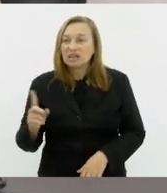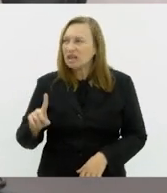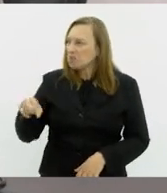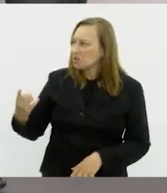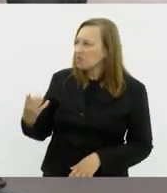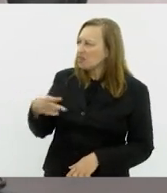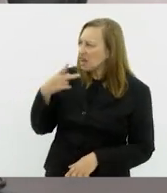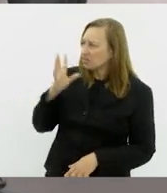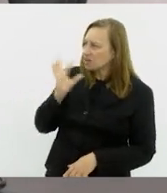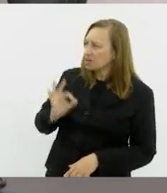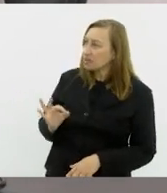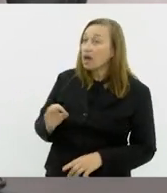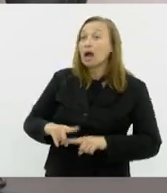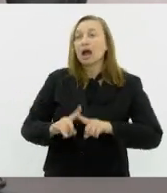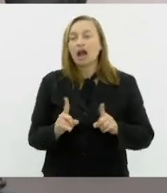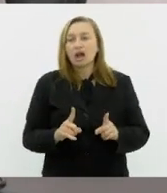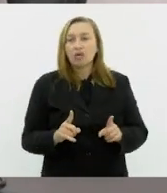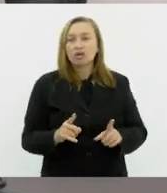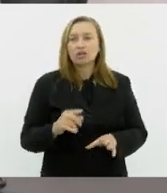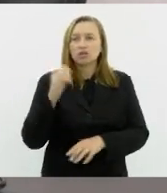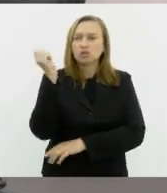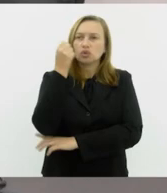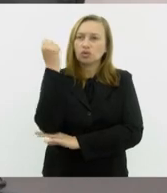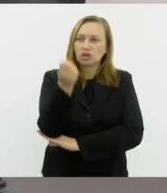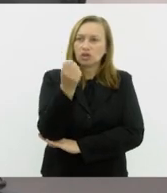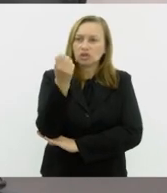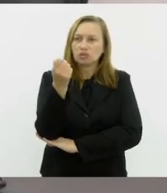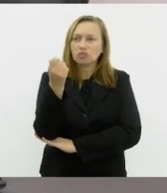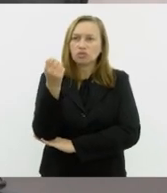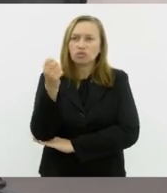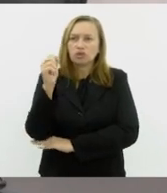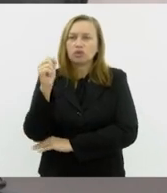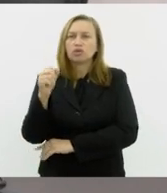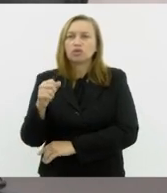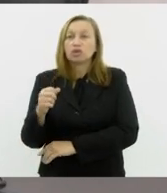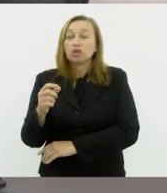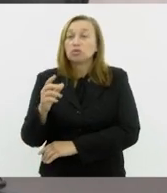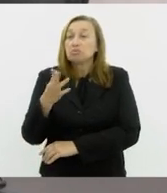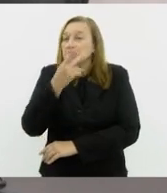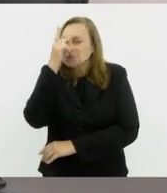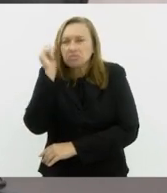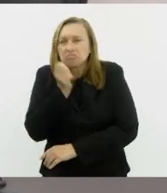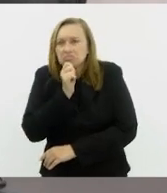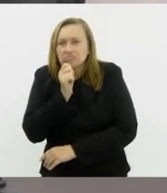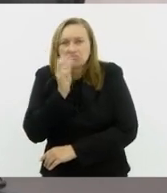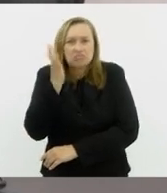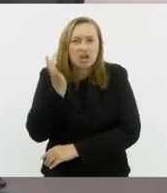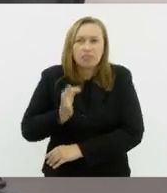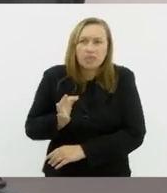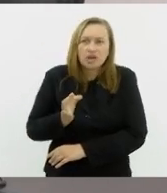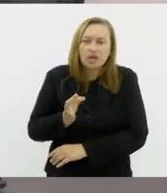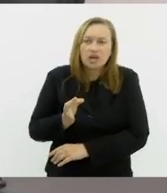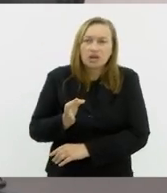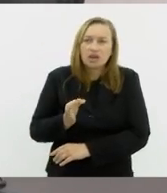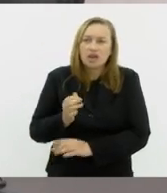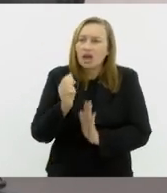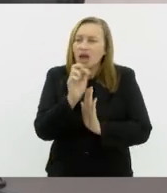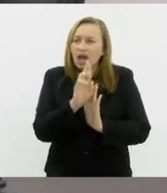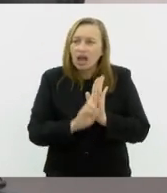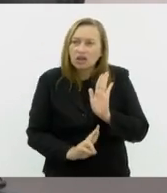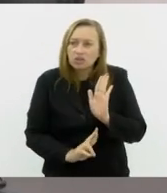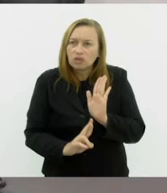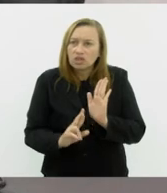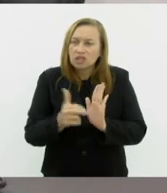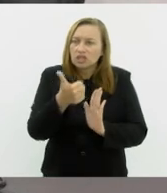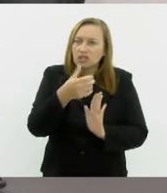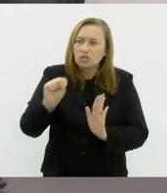sabia. Agora, no Rio Grande do Sul, é engraçado. Ninguém sabia, todo mundo foi surpreendido. Tem relatórios de 18 anos atrás dizendo que ia